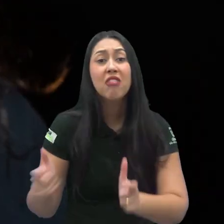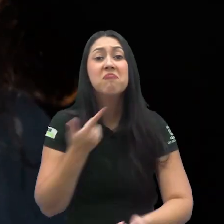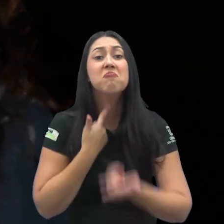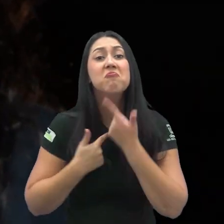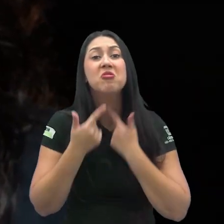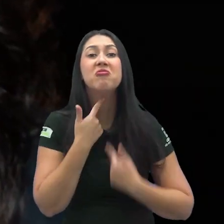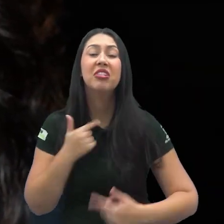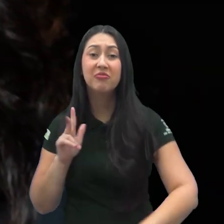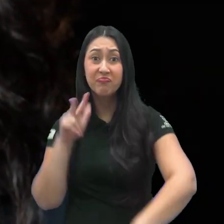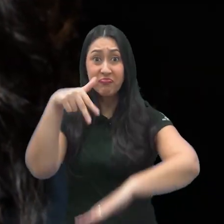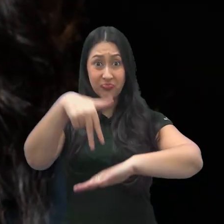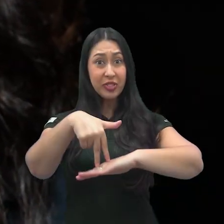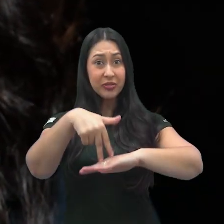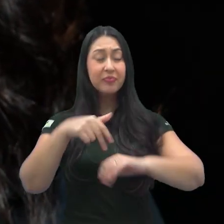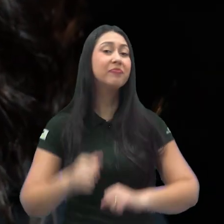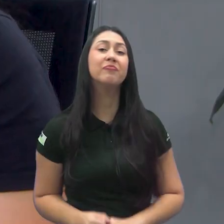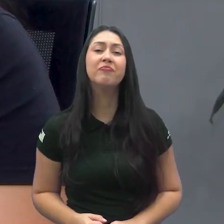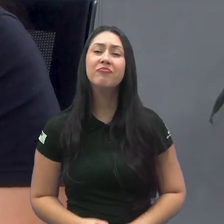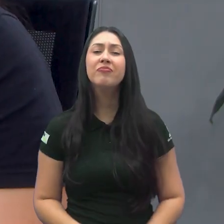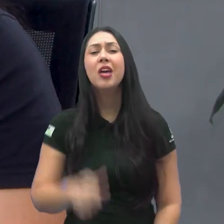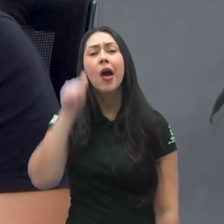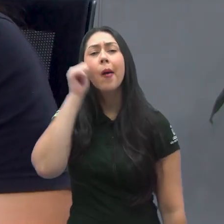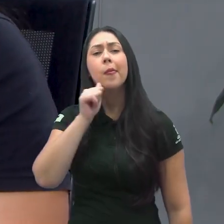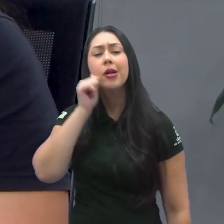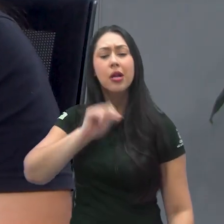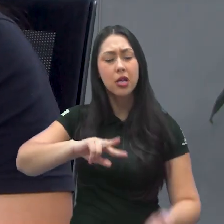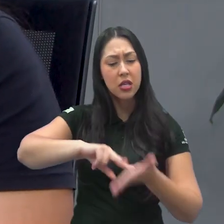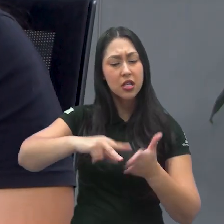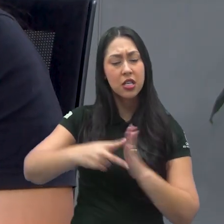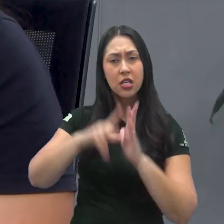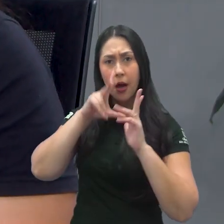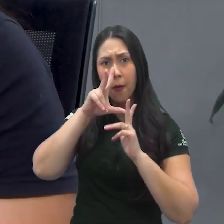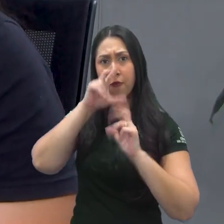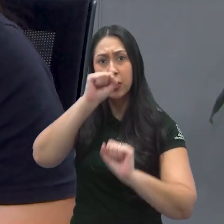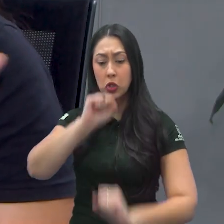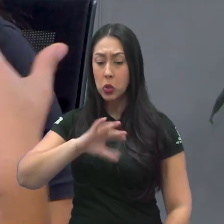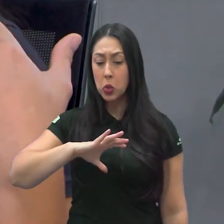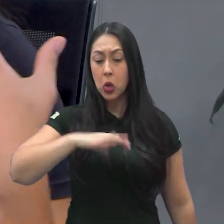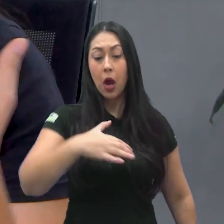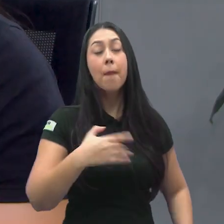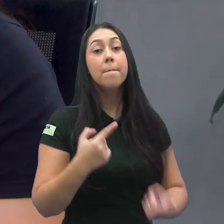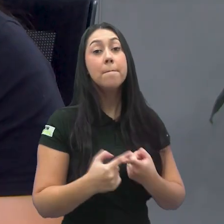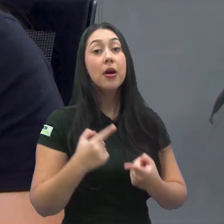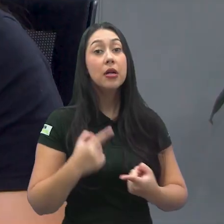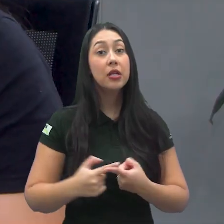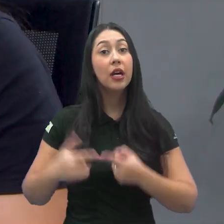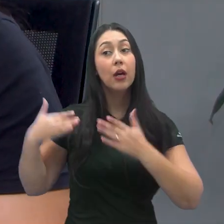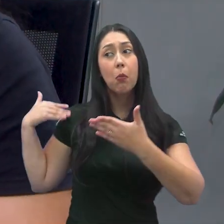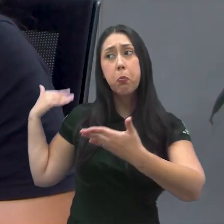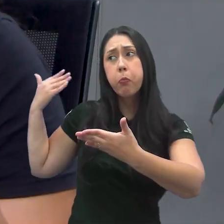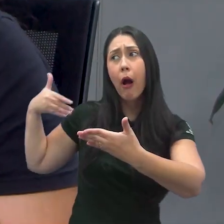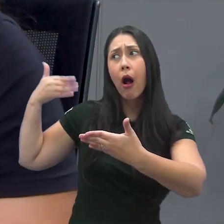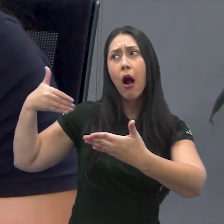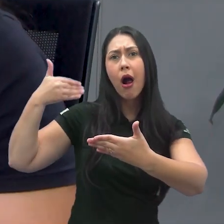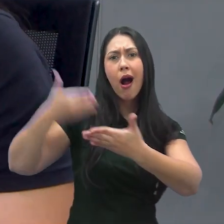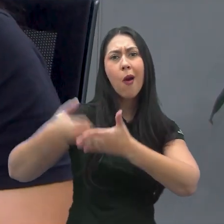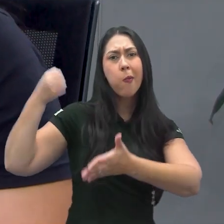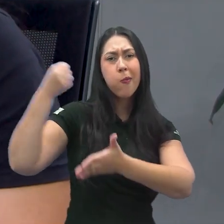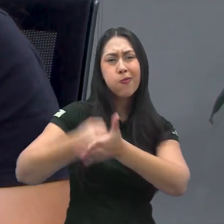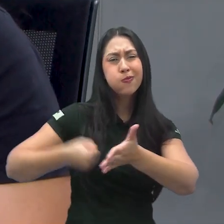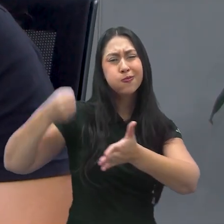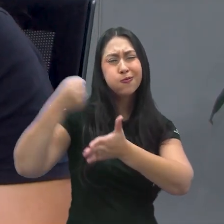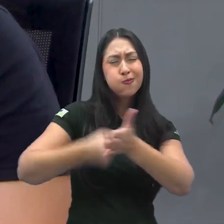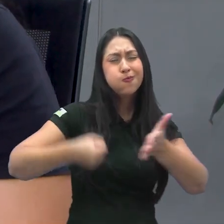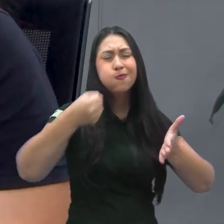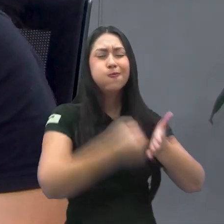ela quiser. Para mim, ser mulher é ser forte, ser corajosa, né? Porque a gente veio de uma longa jornada de mulheres que lutaram por